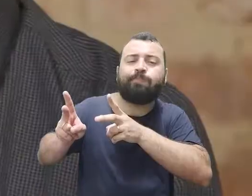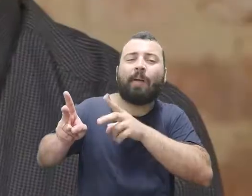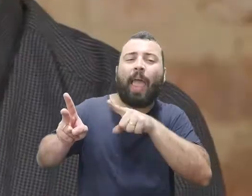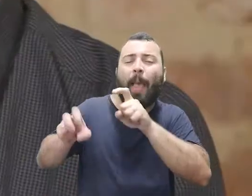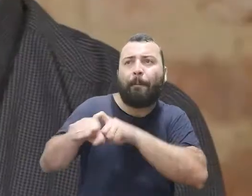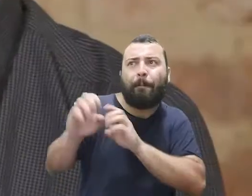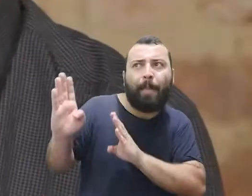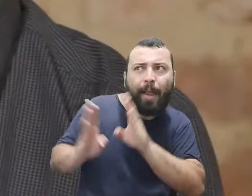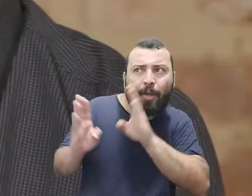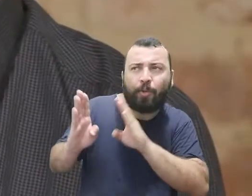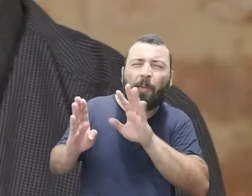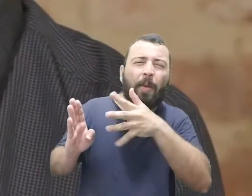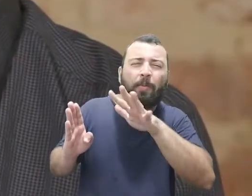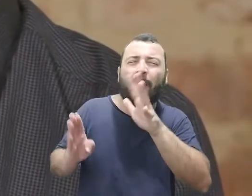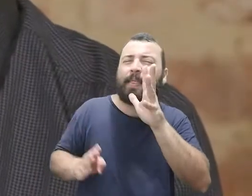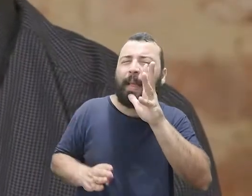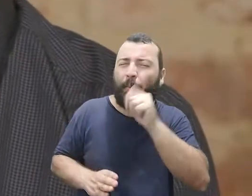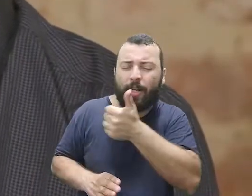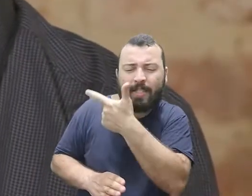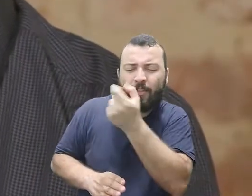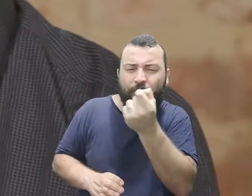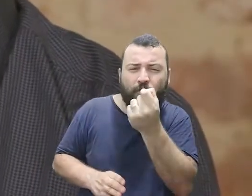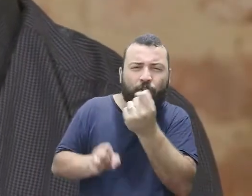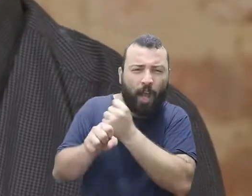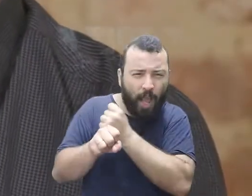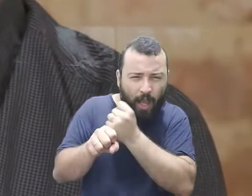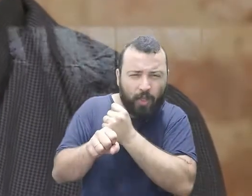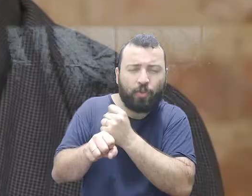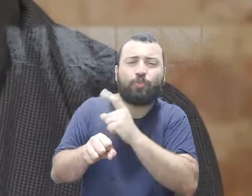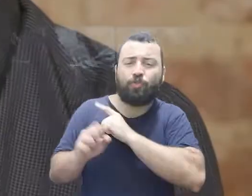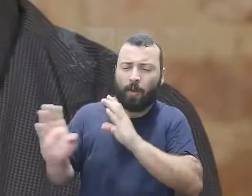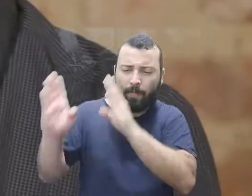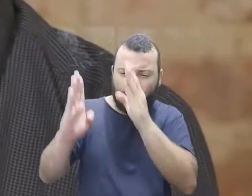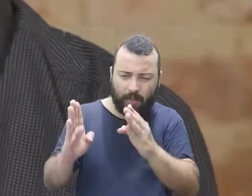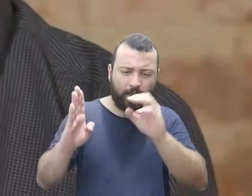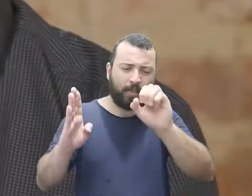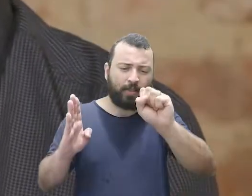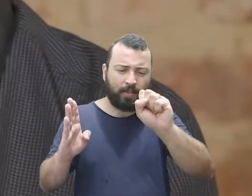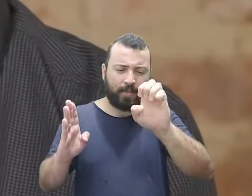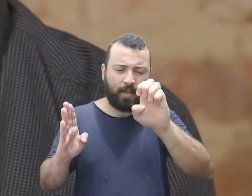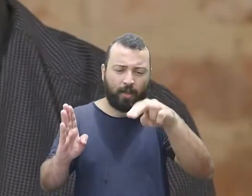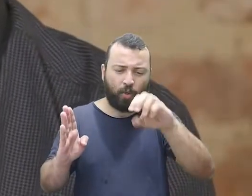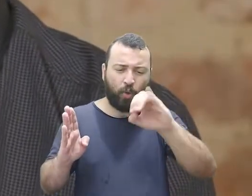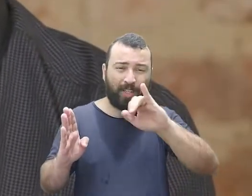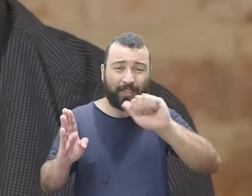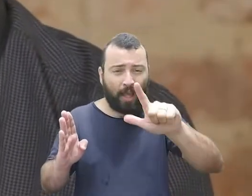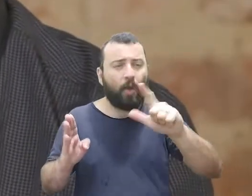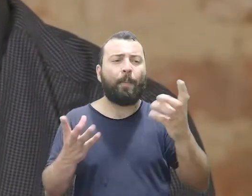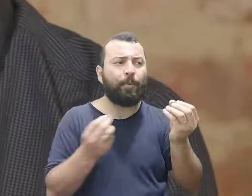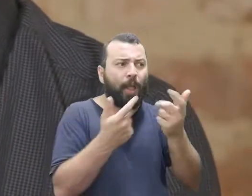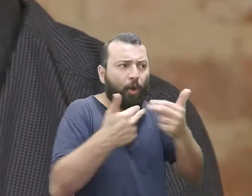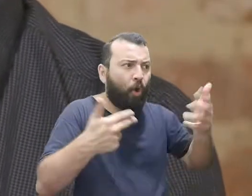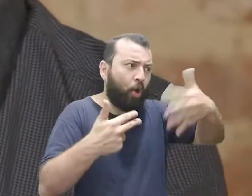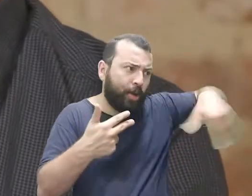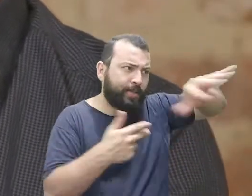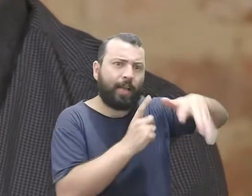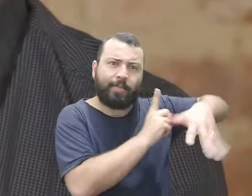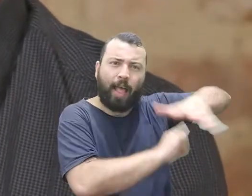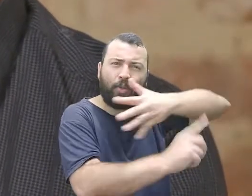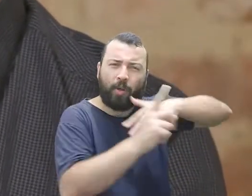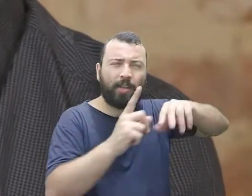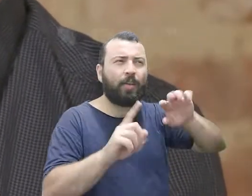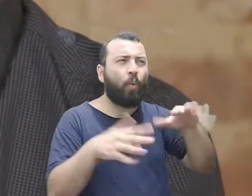estabelecidas, períodos que duram cerca de 120 anos, formando um padrão senoidal. Como muitas coisas na natureza, quando